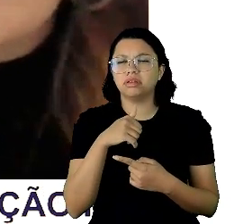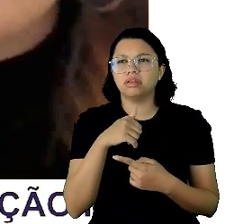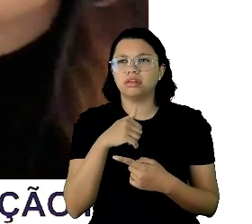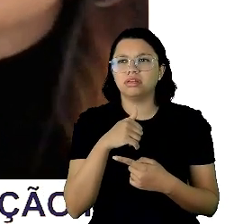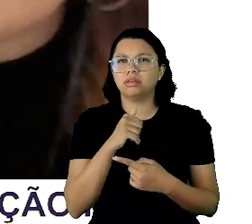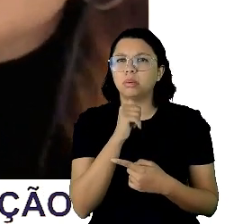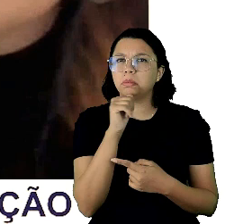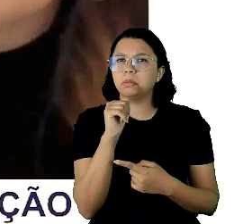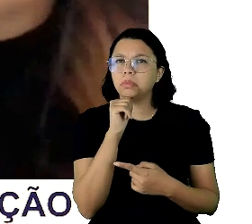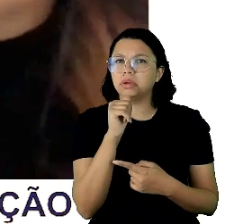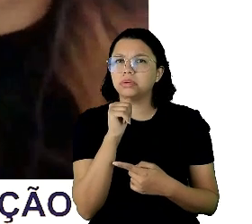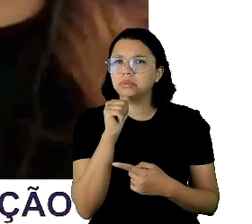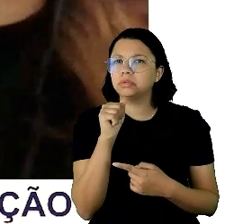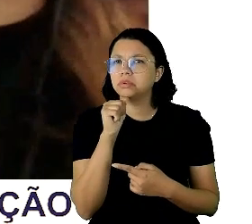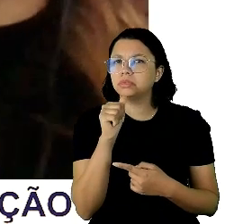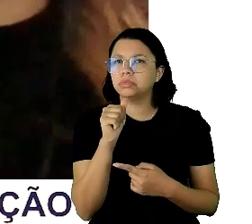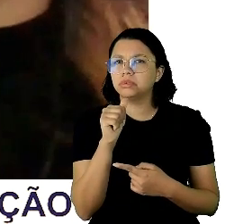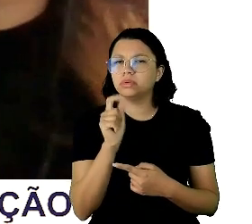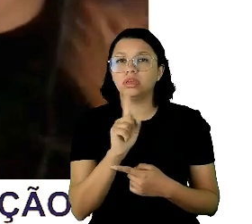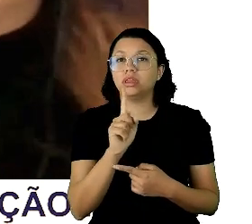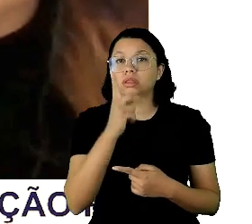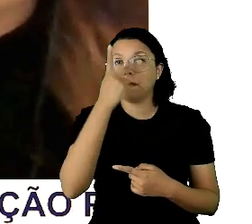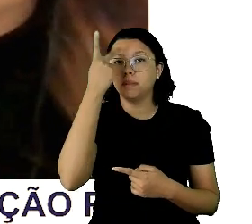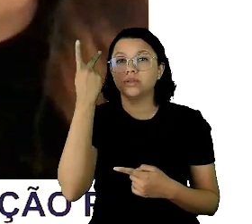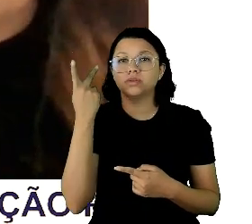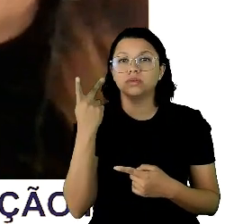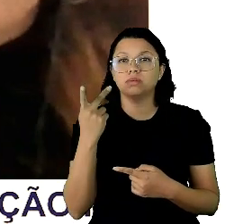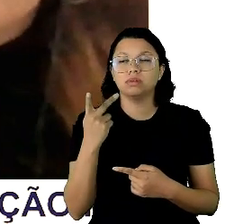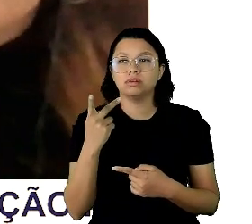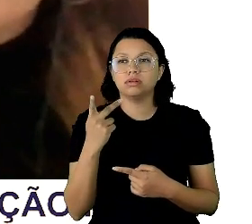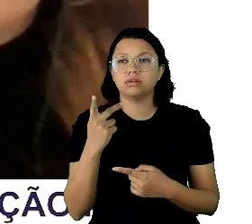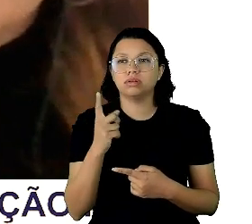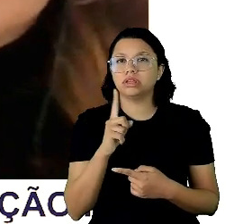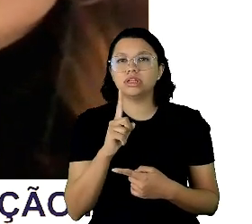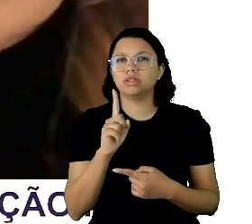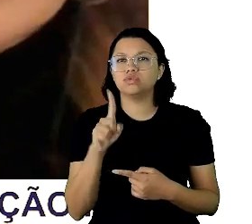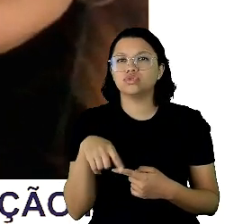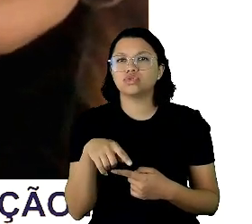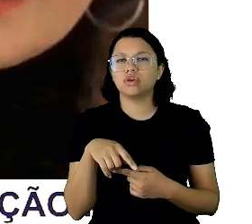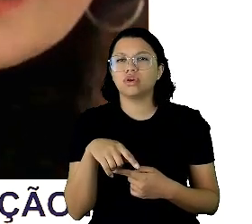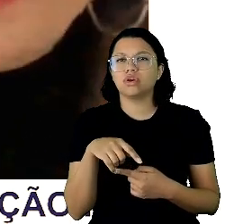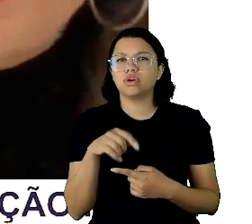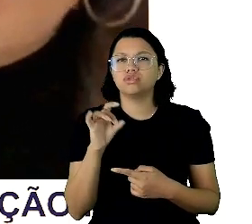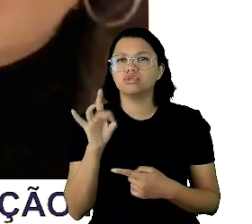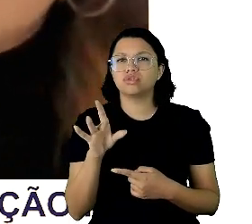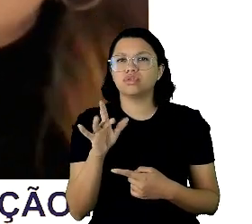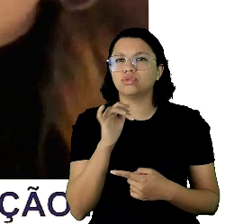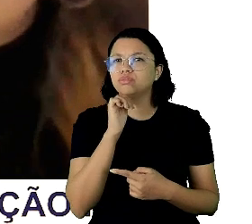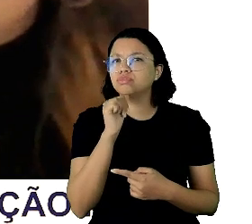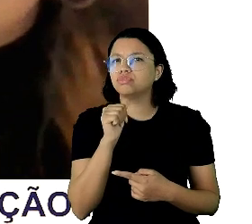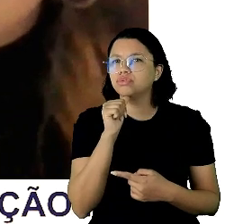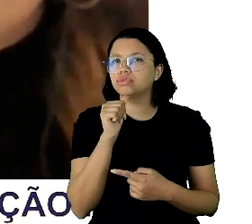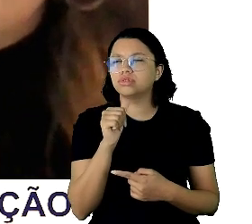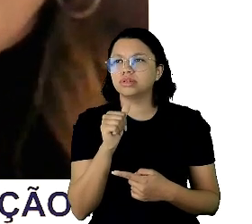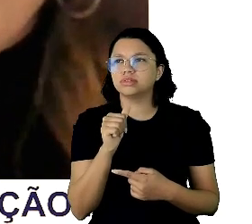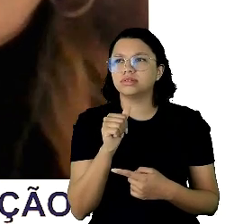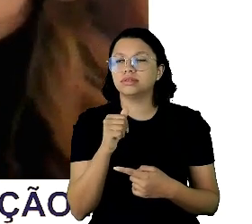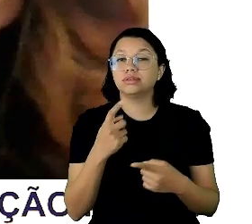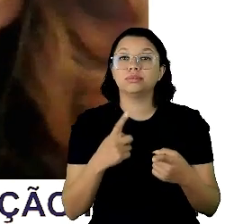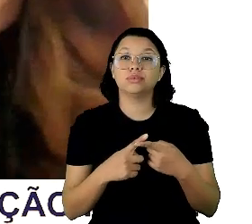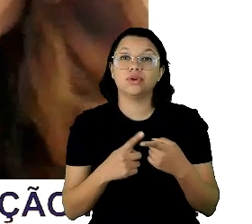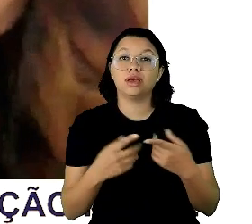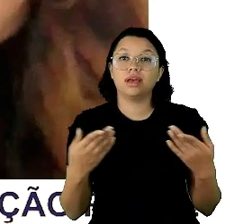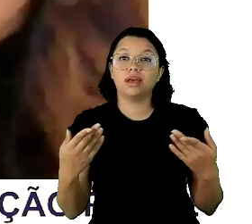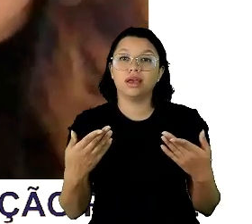não, pessoas que menstruam e não só mulheres? Porque a gente tem que mudar